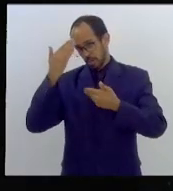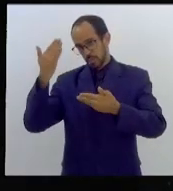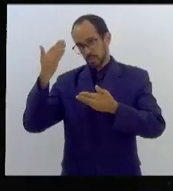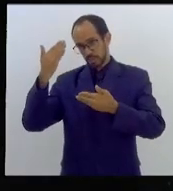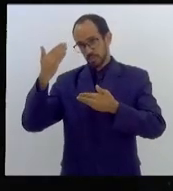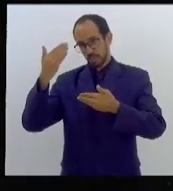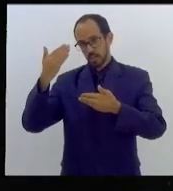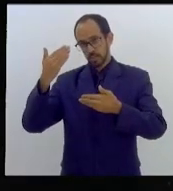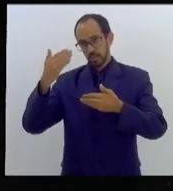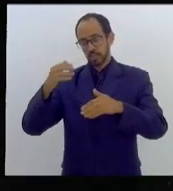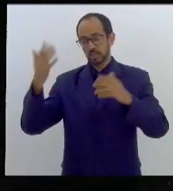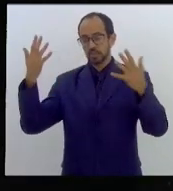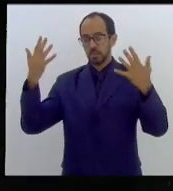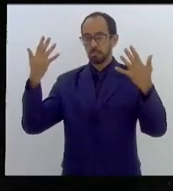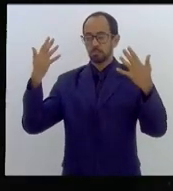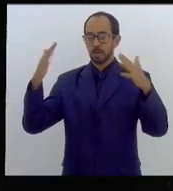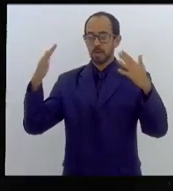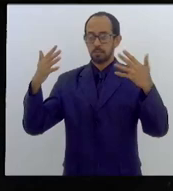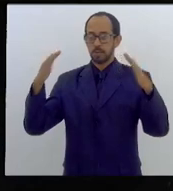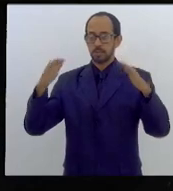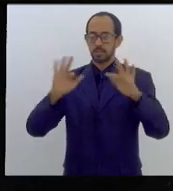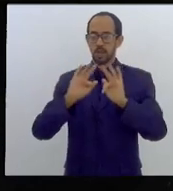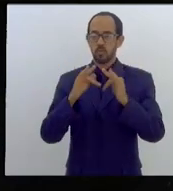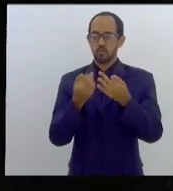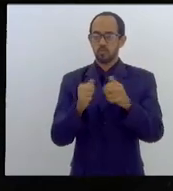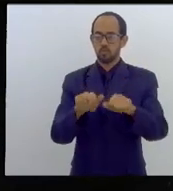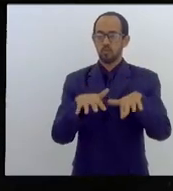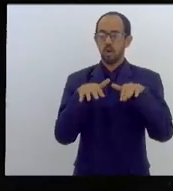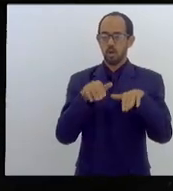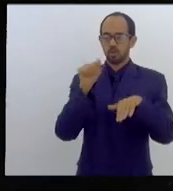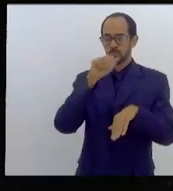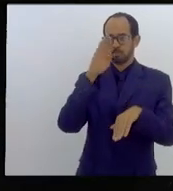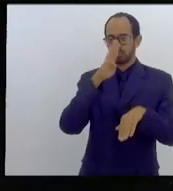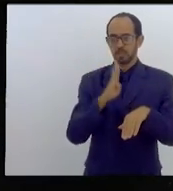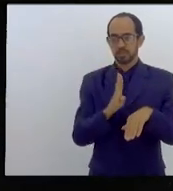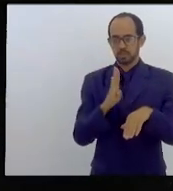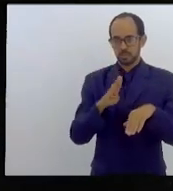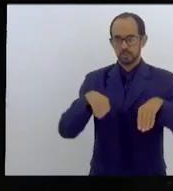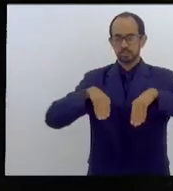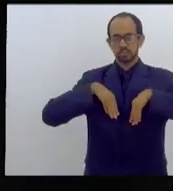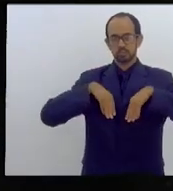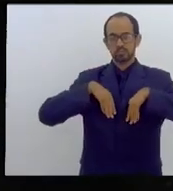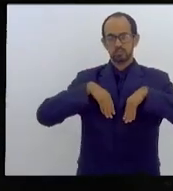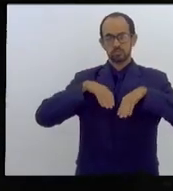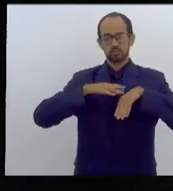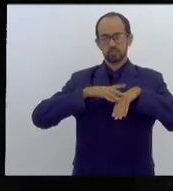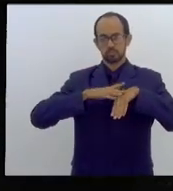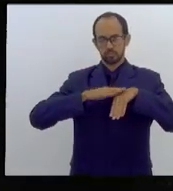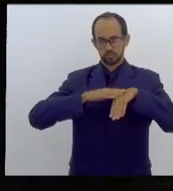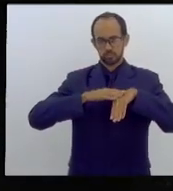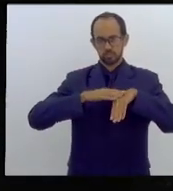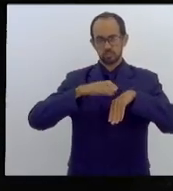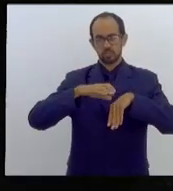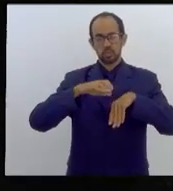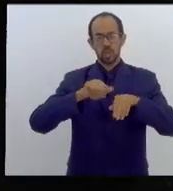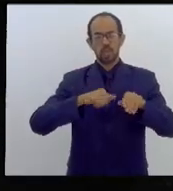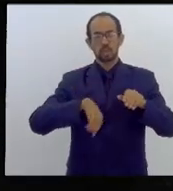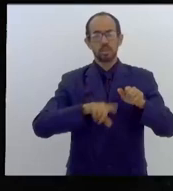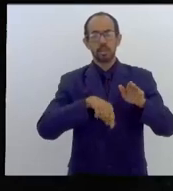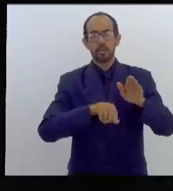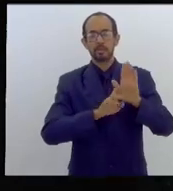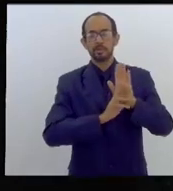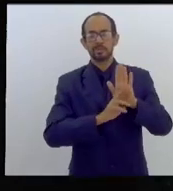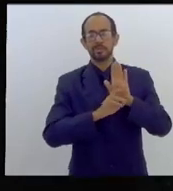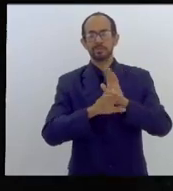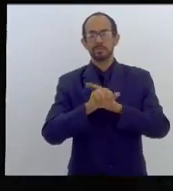apresentar meus aplausos ao Fórum Brasileiro de Tuberculose, na figura do Carlos Basília, que é a pessoa que